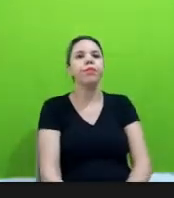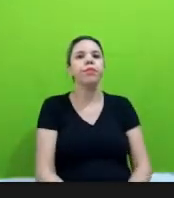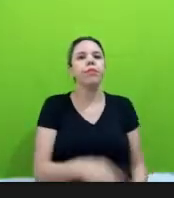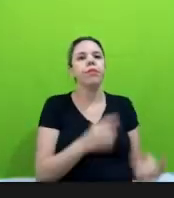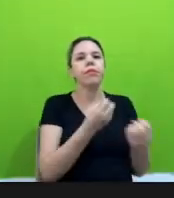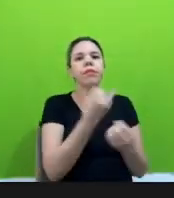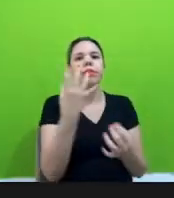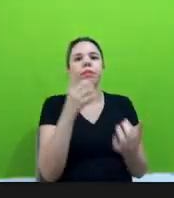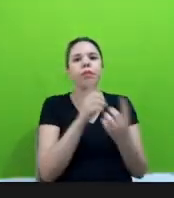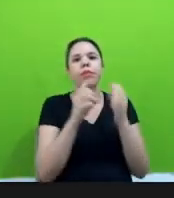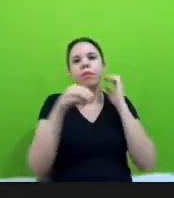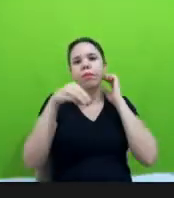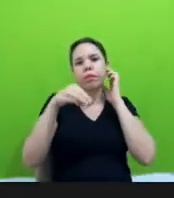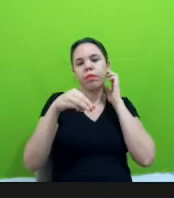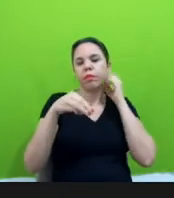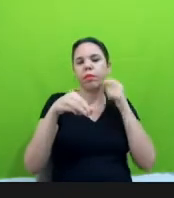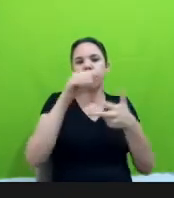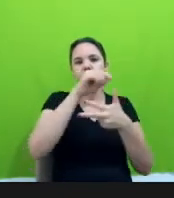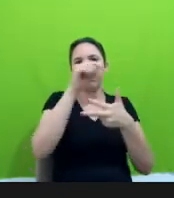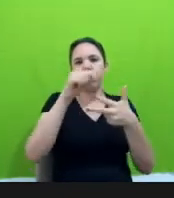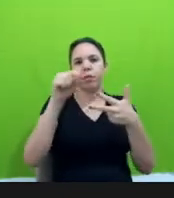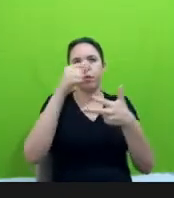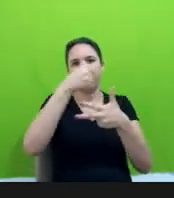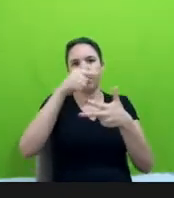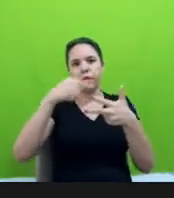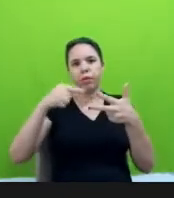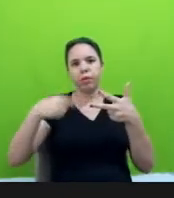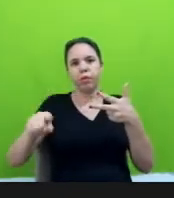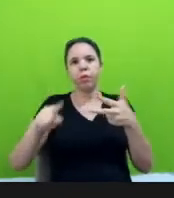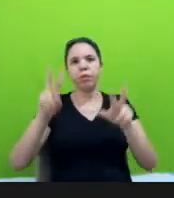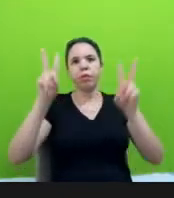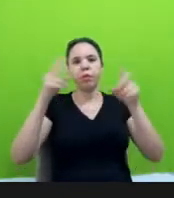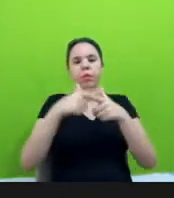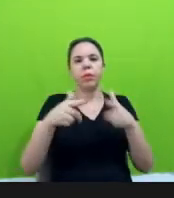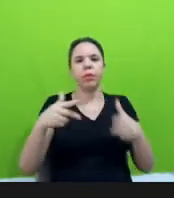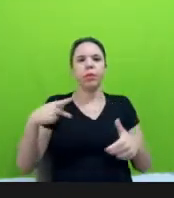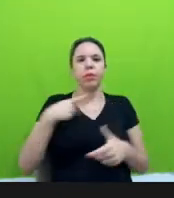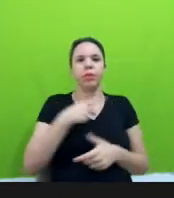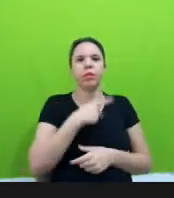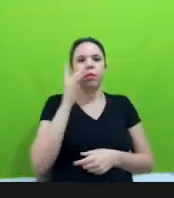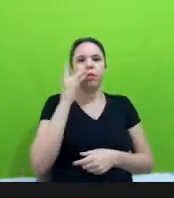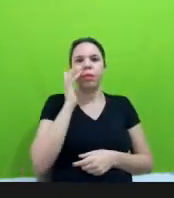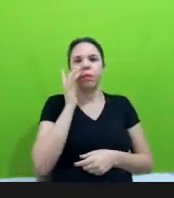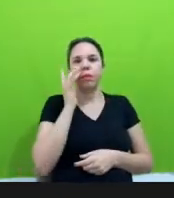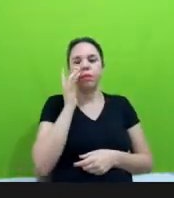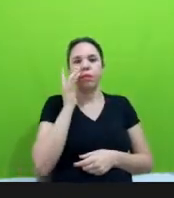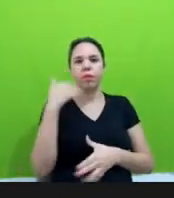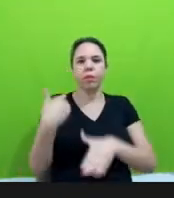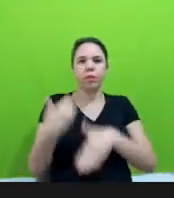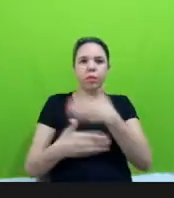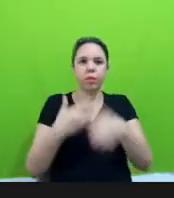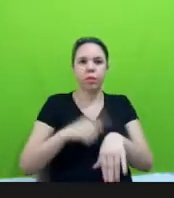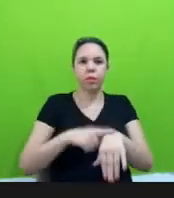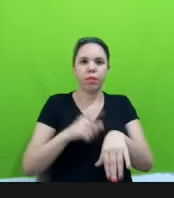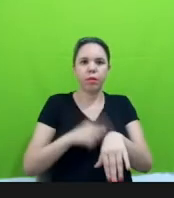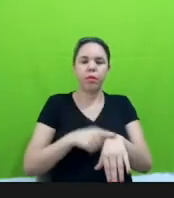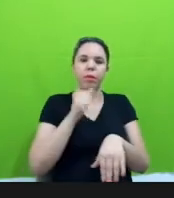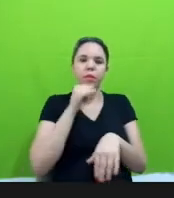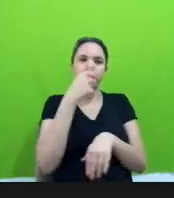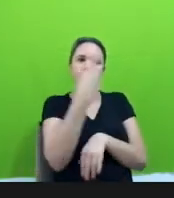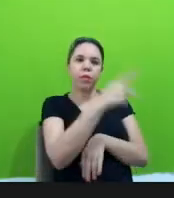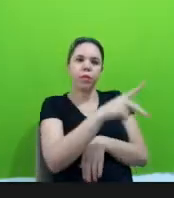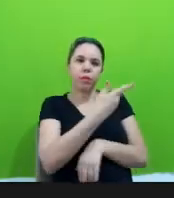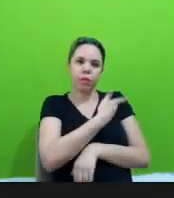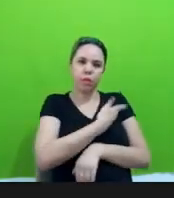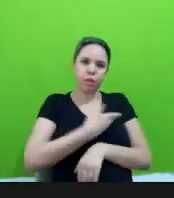MEC, a falta de transparência do MEC e o caso dos pastores, lá do Ouro, a partir de um certo momento da cobertura dele, o próprio governo